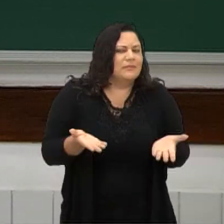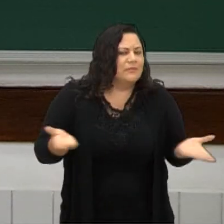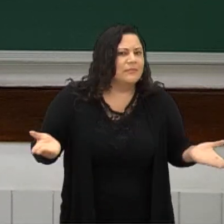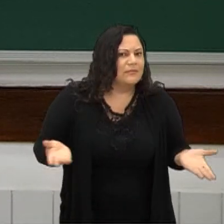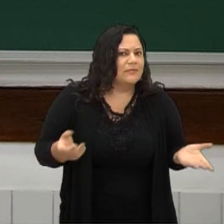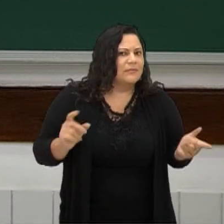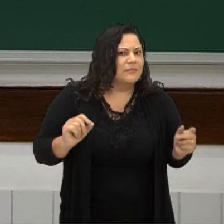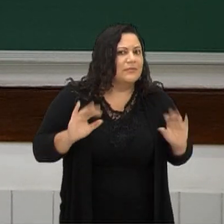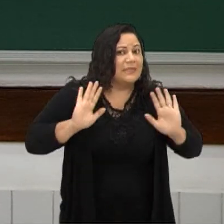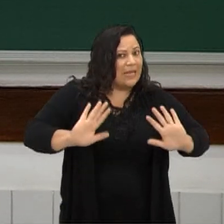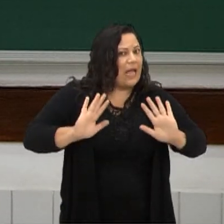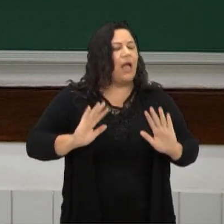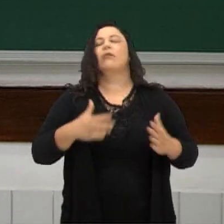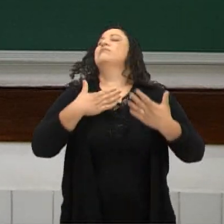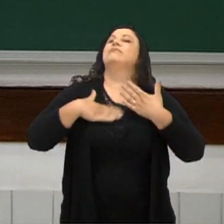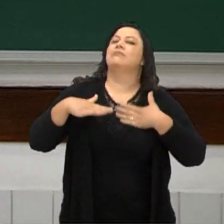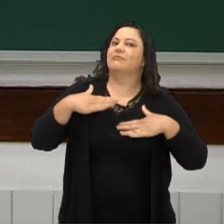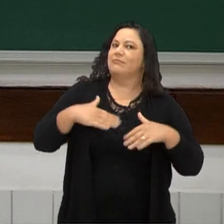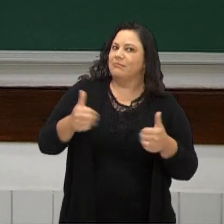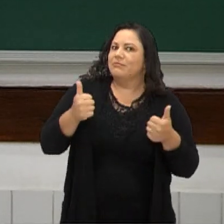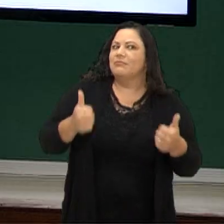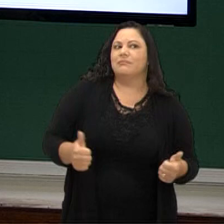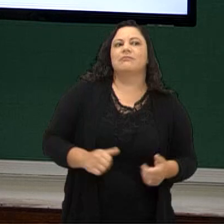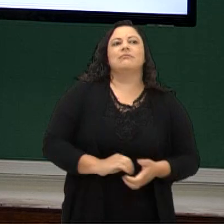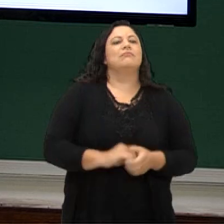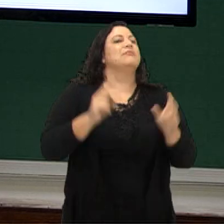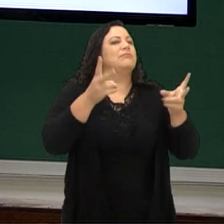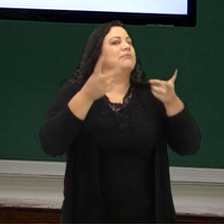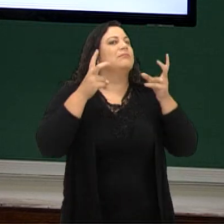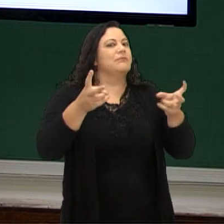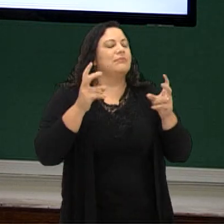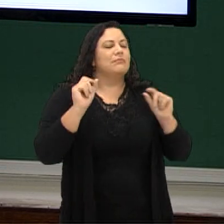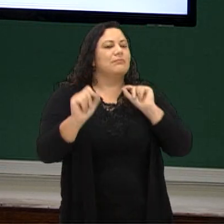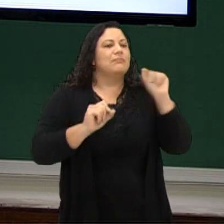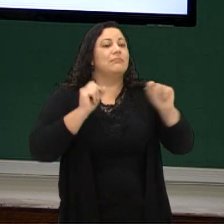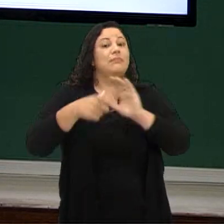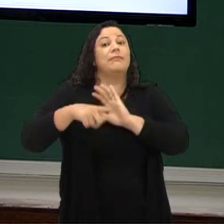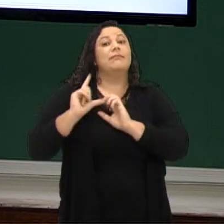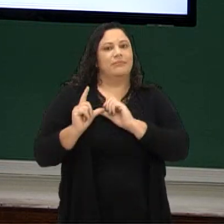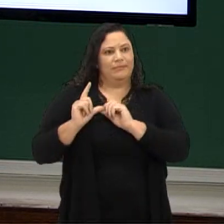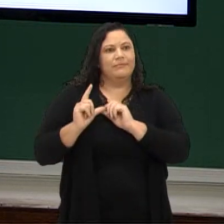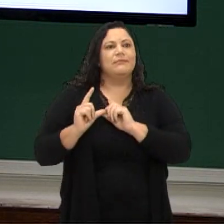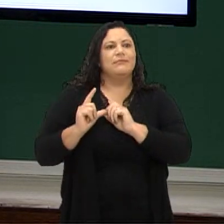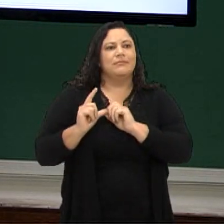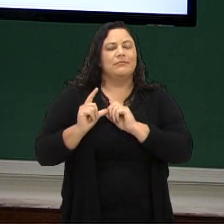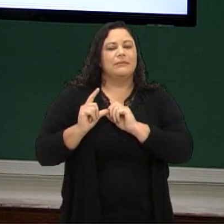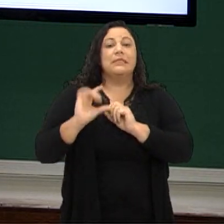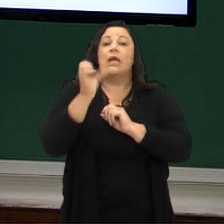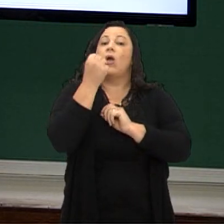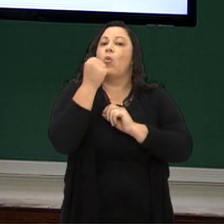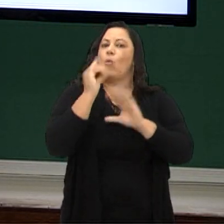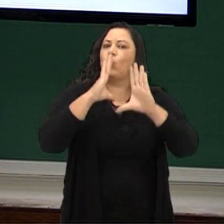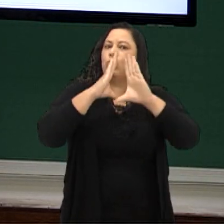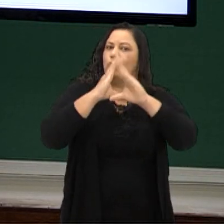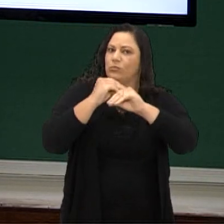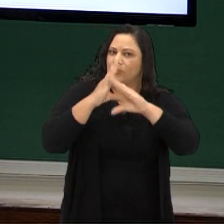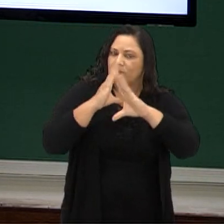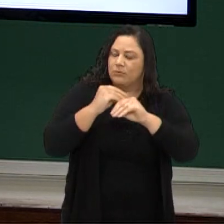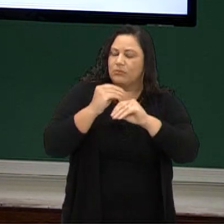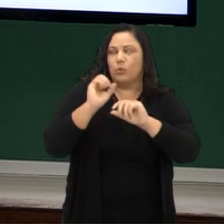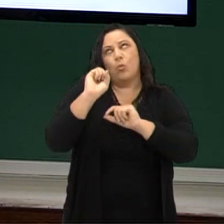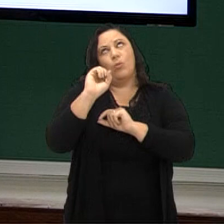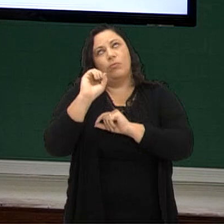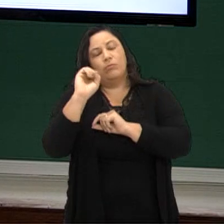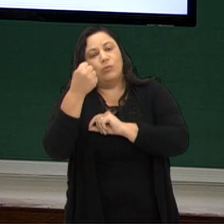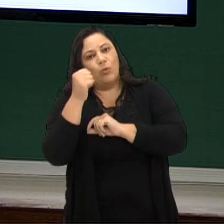será? Calma aí, a gente já vai verificar. Então, antes, aqui a gente pode verificar, né, que aqui são 8 horas da noite, né, ou 8 horas da manhã,